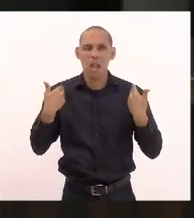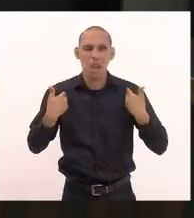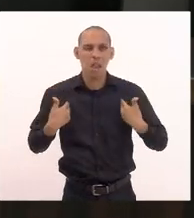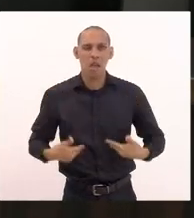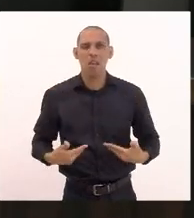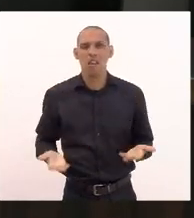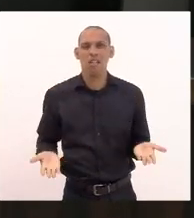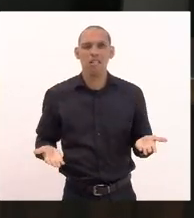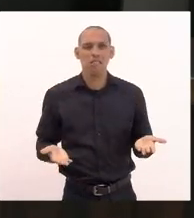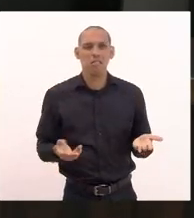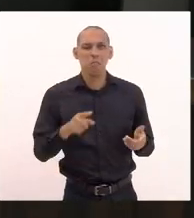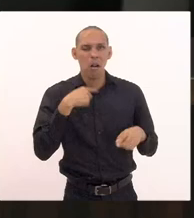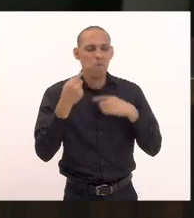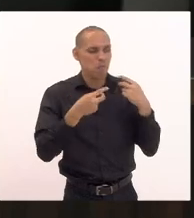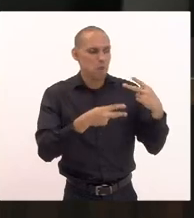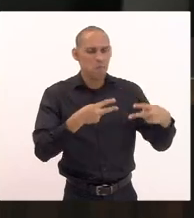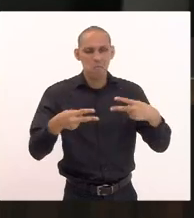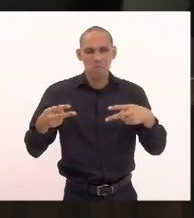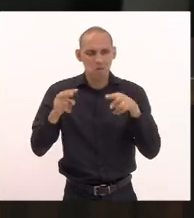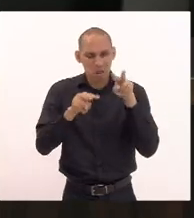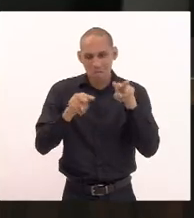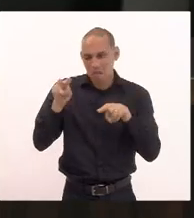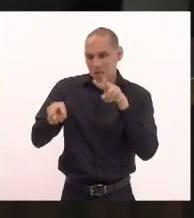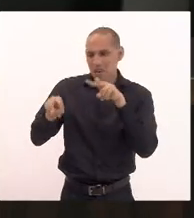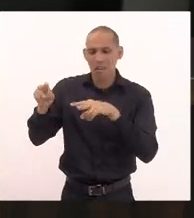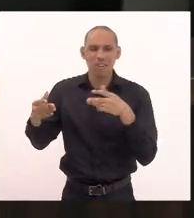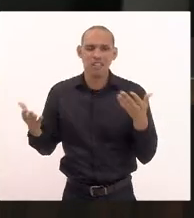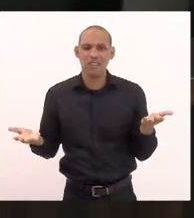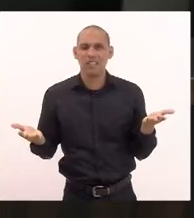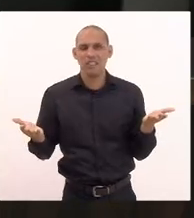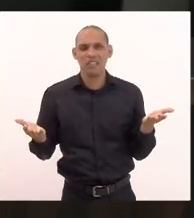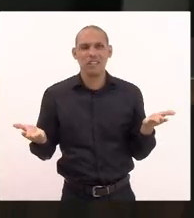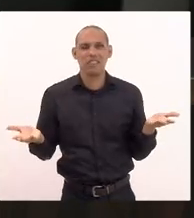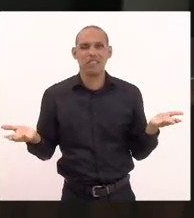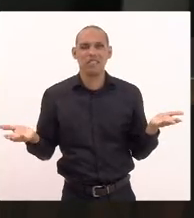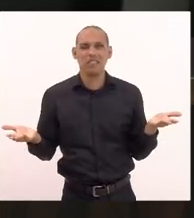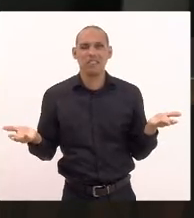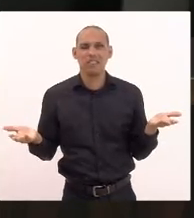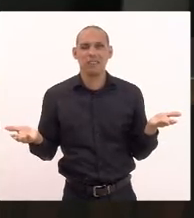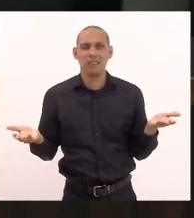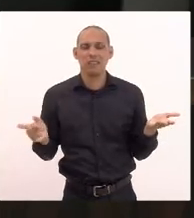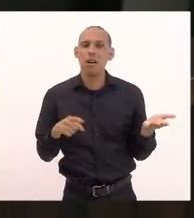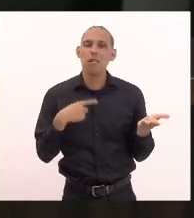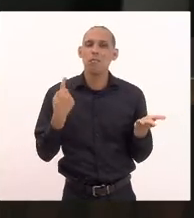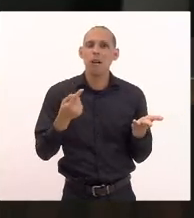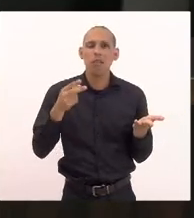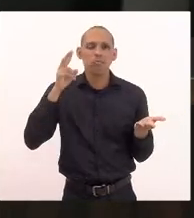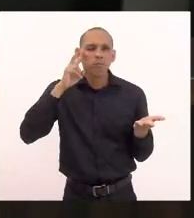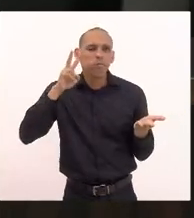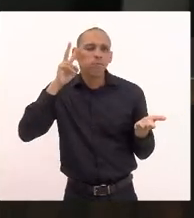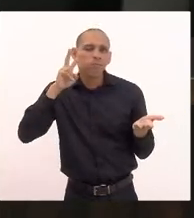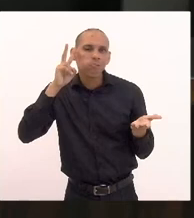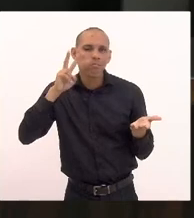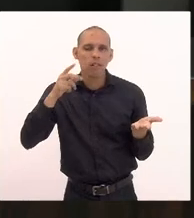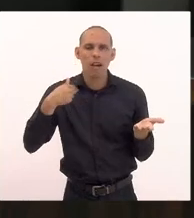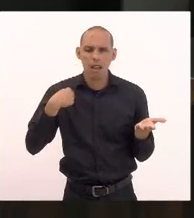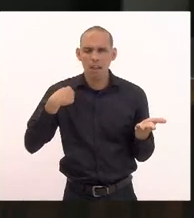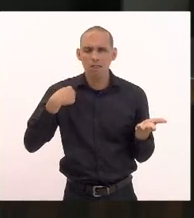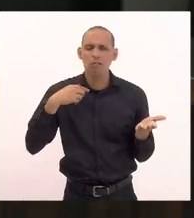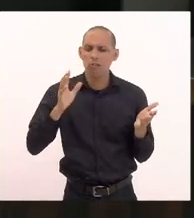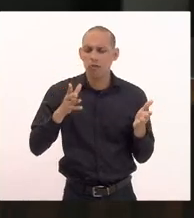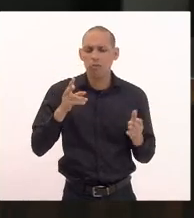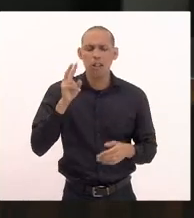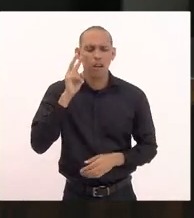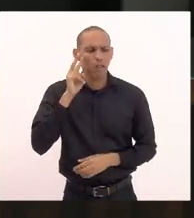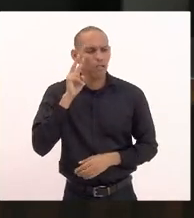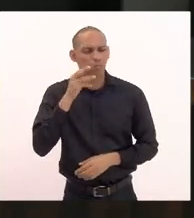ainda está no sofrimento, ainda vê os corpos, de qualquer forma. E a gente foi lembrando, eu tive alguma experiência com